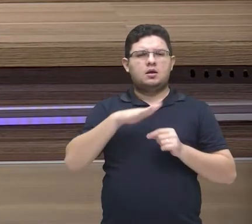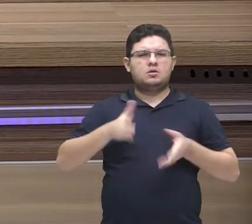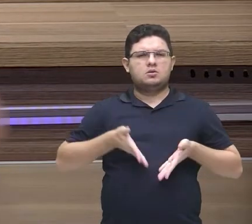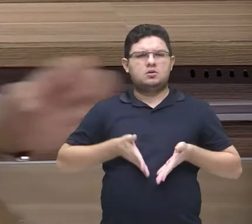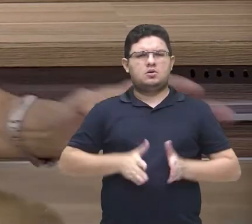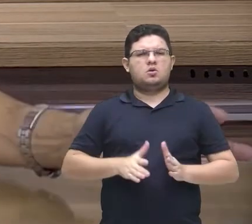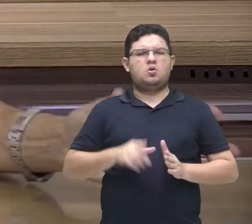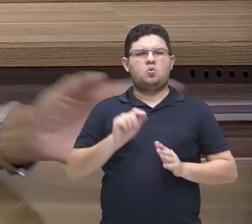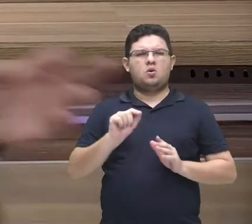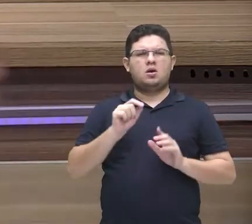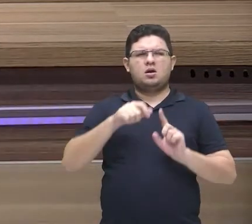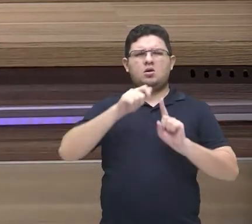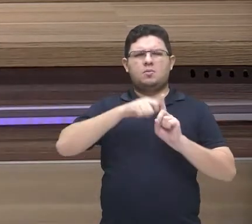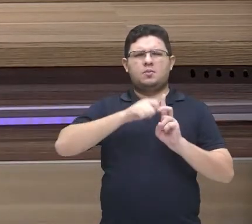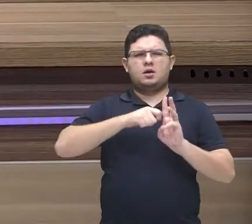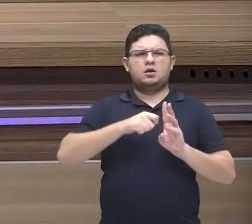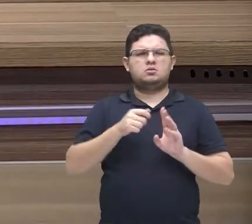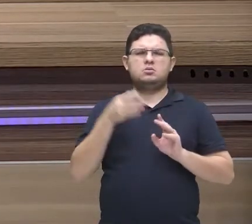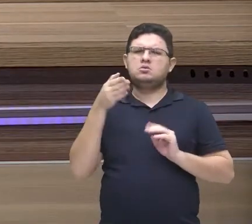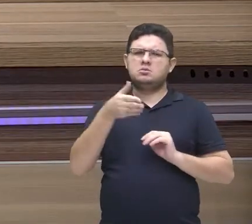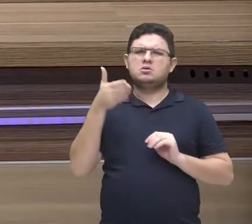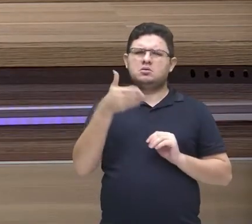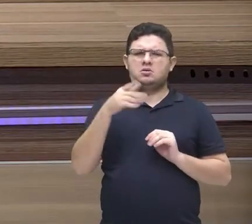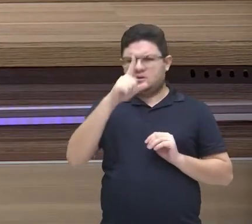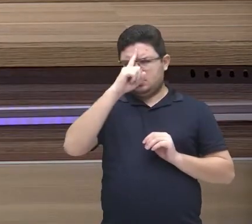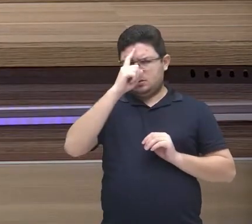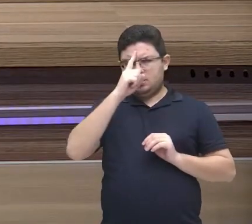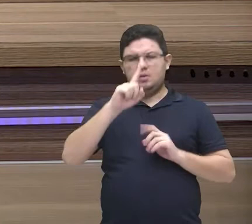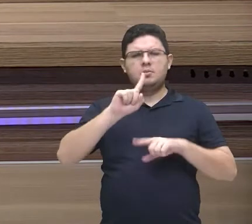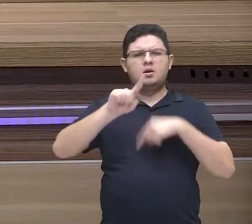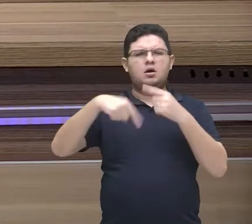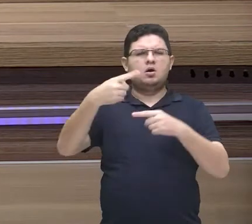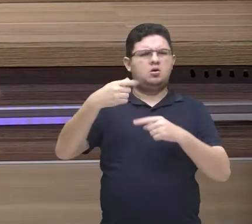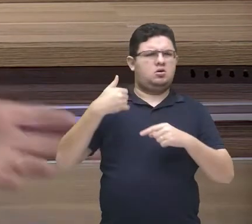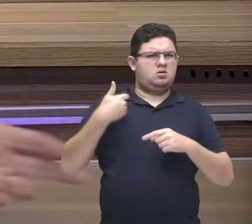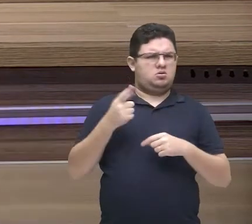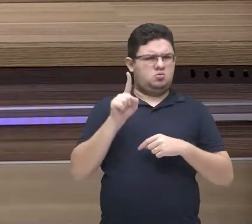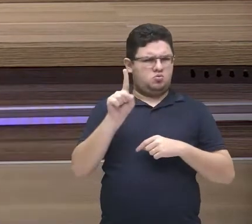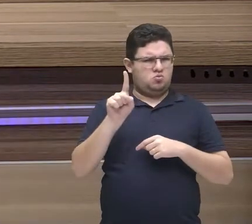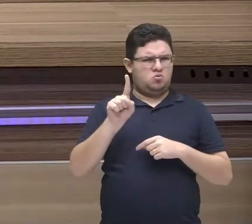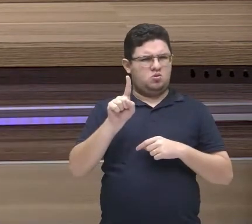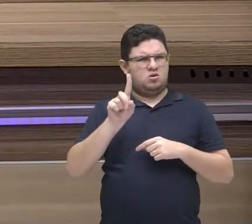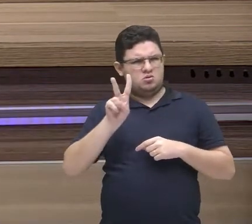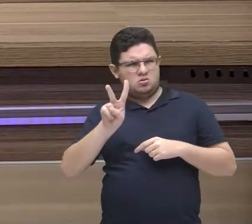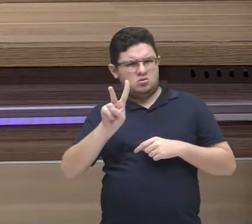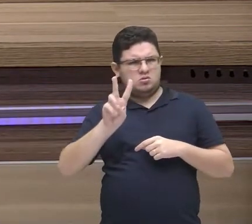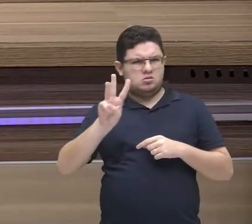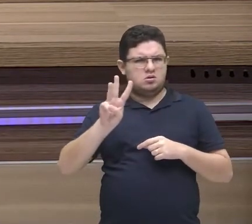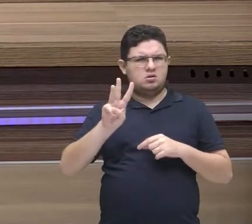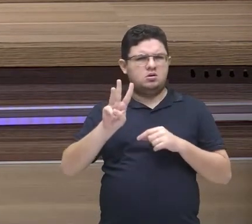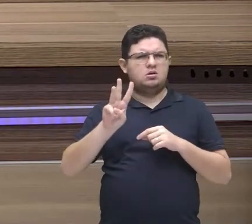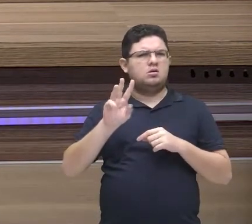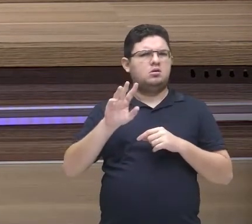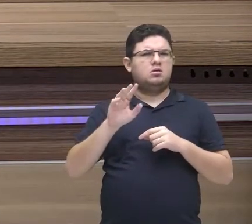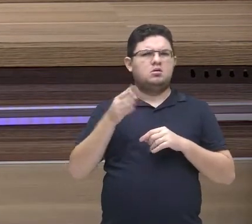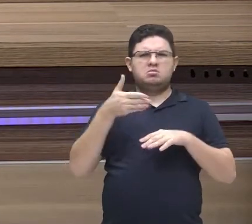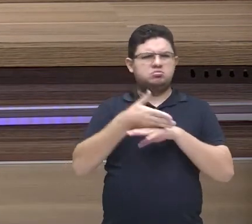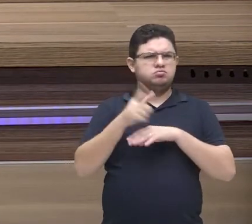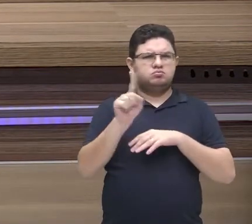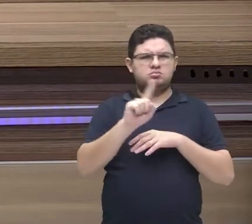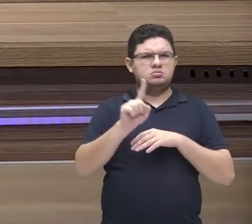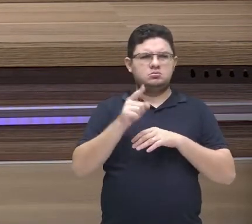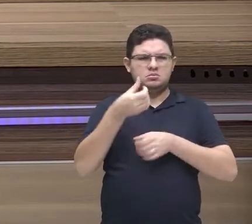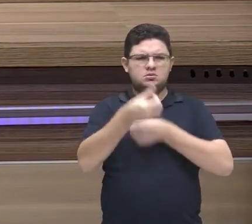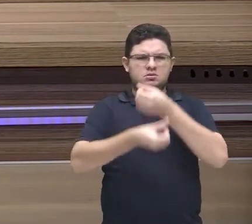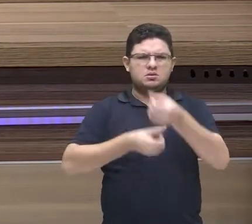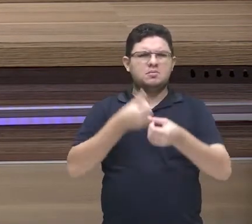ela já vai 3 meses. No quarto, quinto ano, ela vai 6 meses. Depois que chega com 10, 12 anos, ela